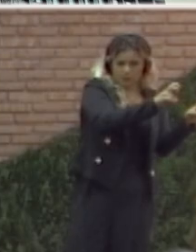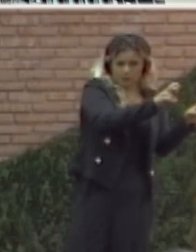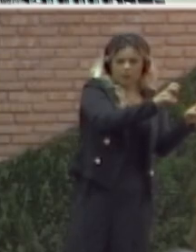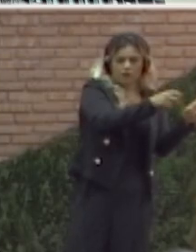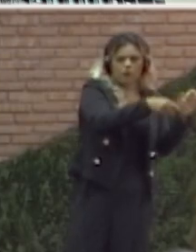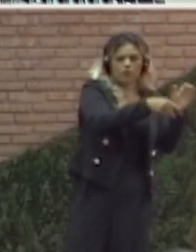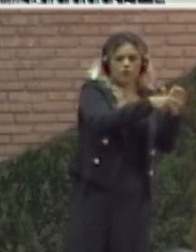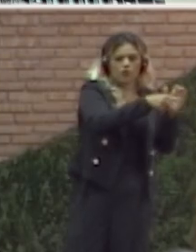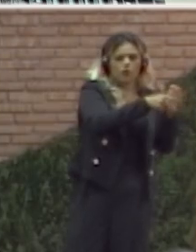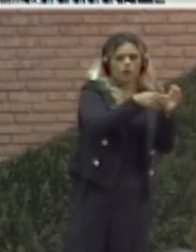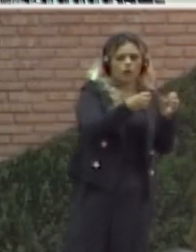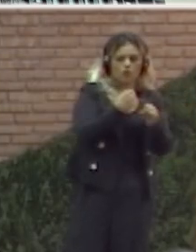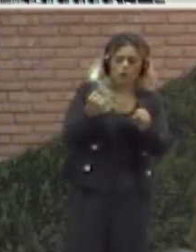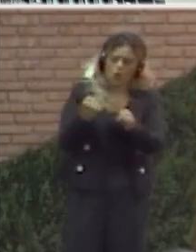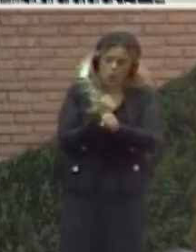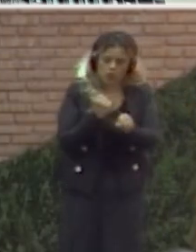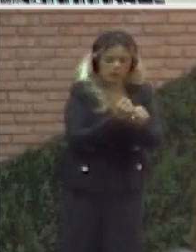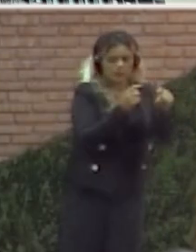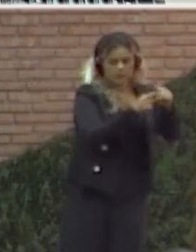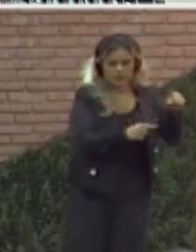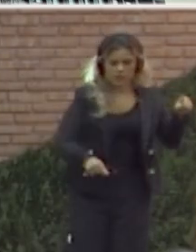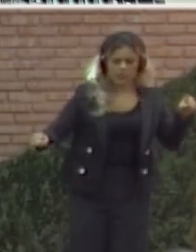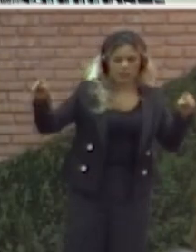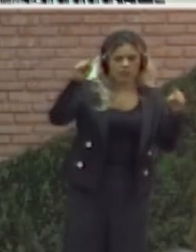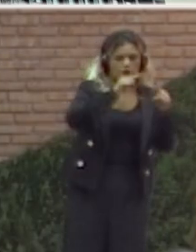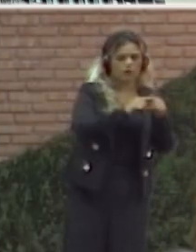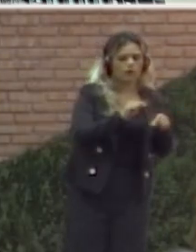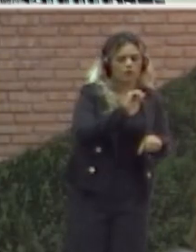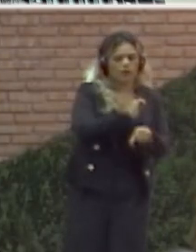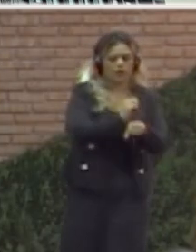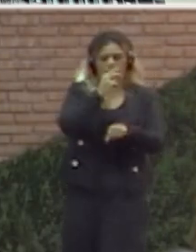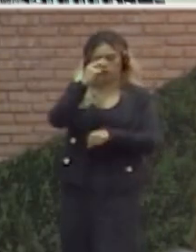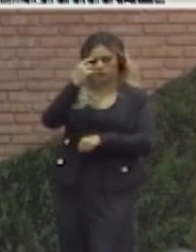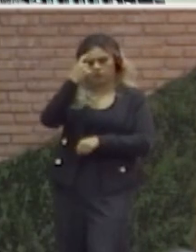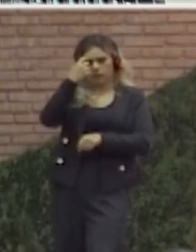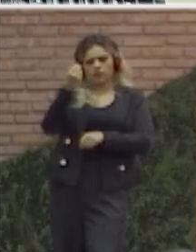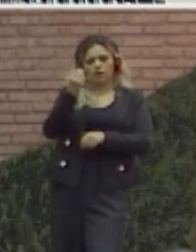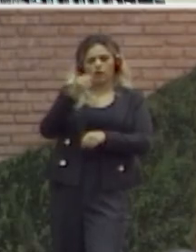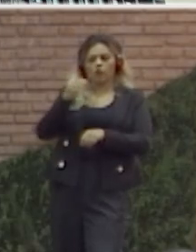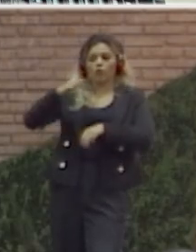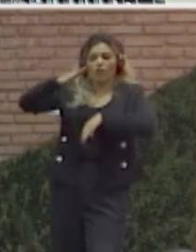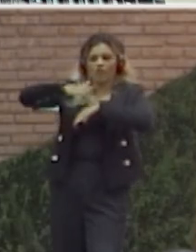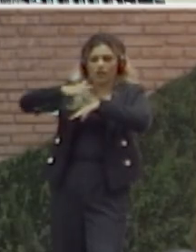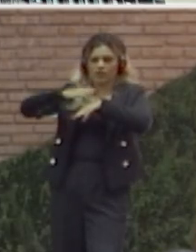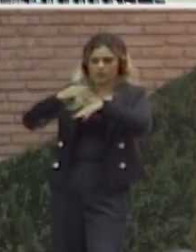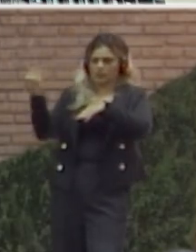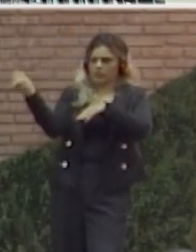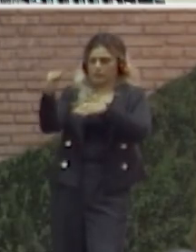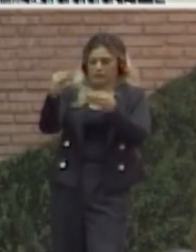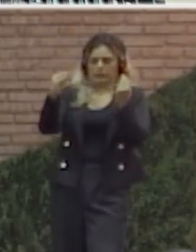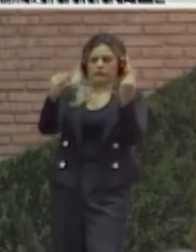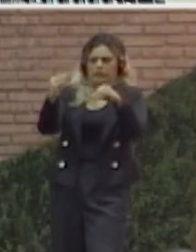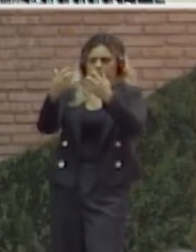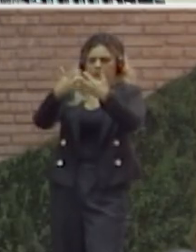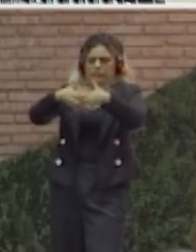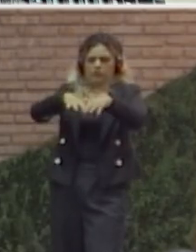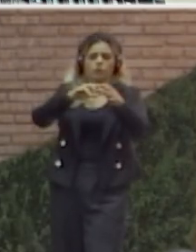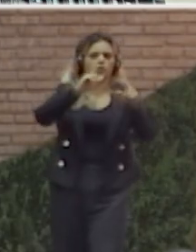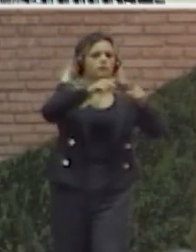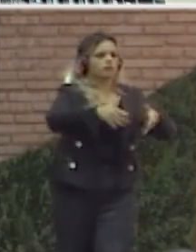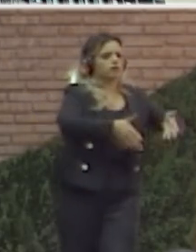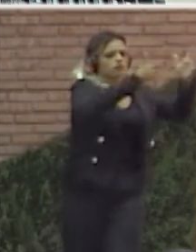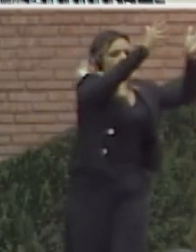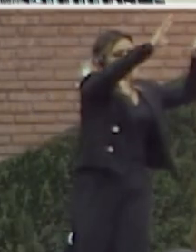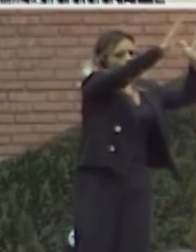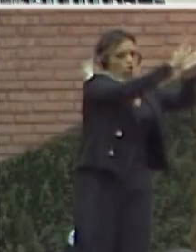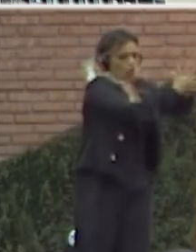o ciclo da construção, que a gente tem que parar de pensar não só na montagem, mas como é que a gente vai usar essa construção depois. Então, em vez de